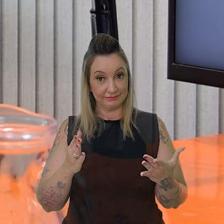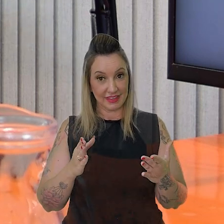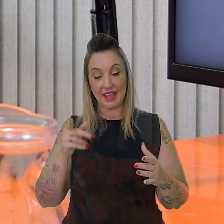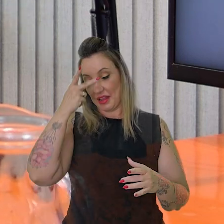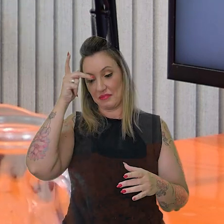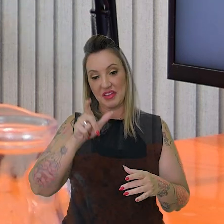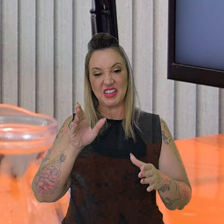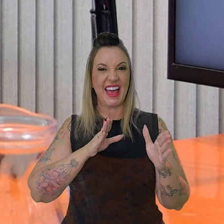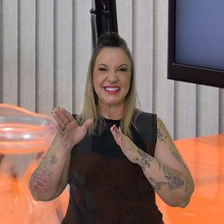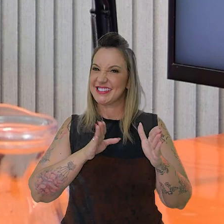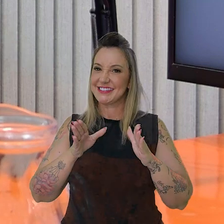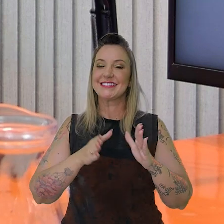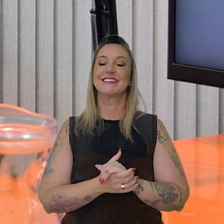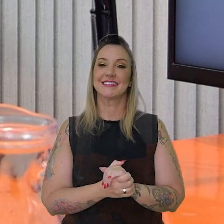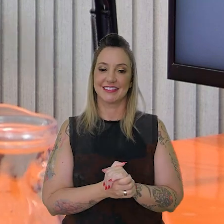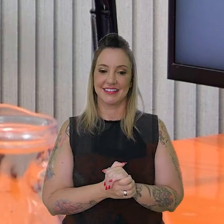aqui acessível